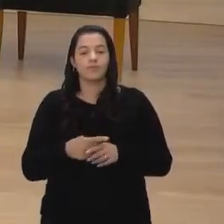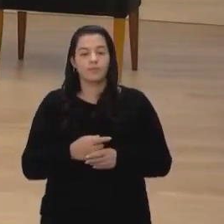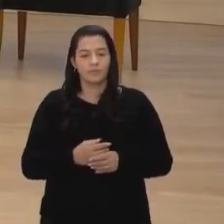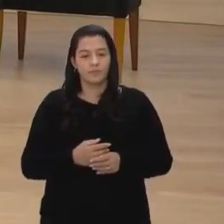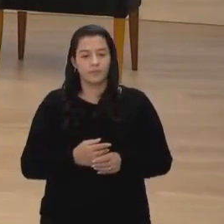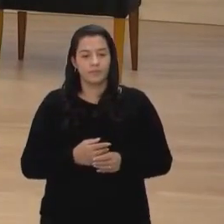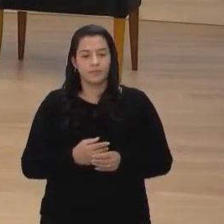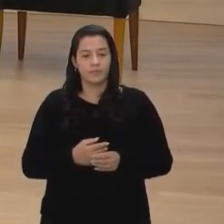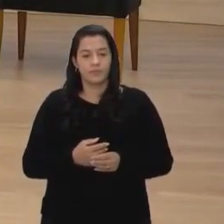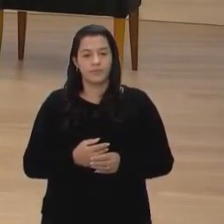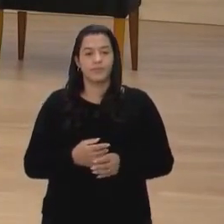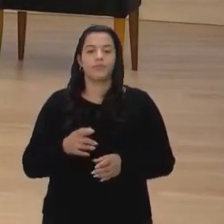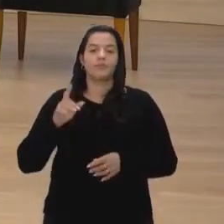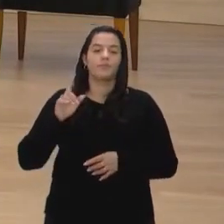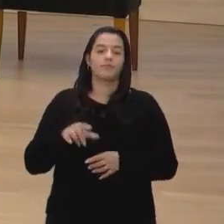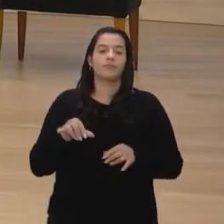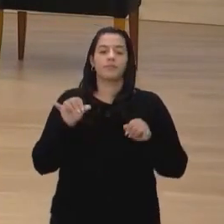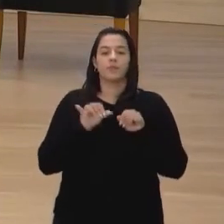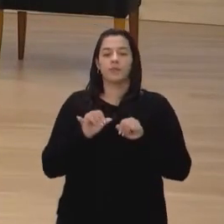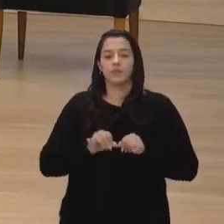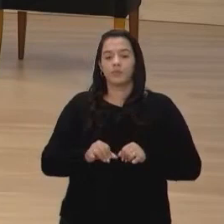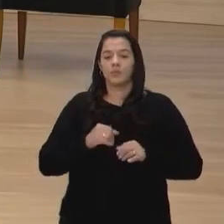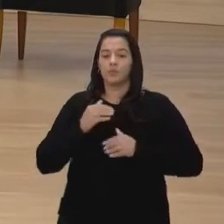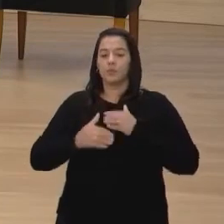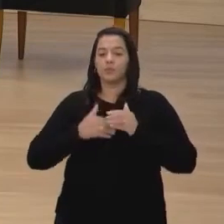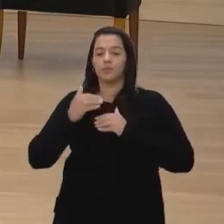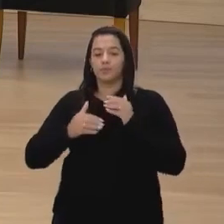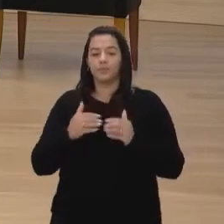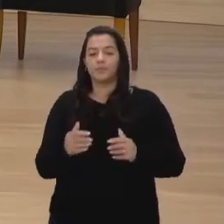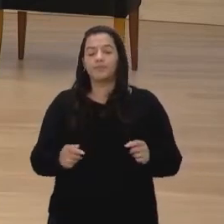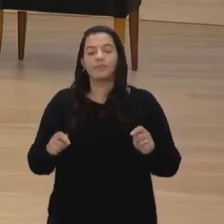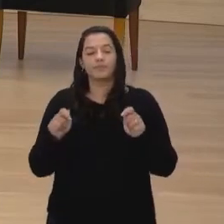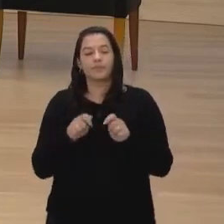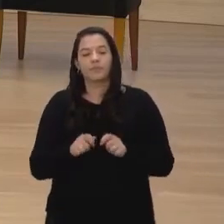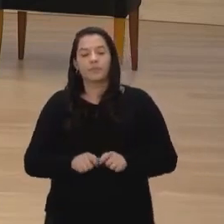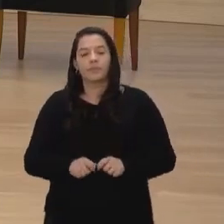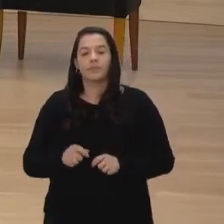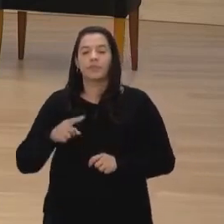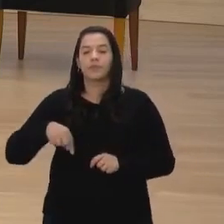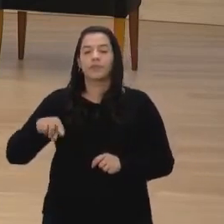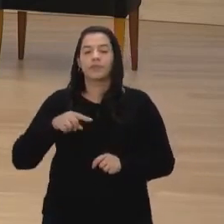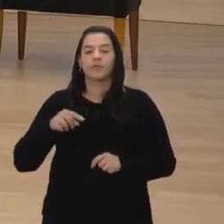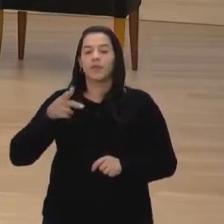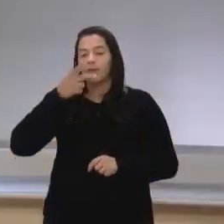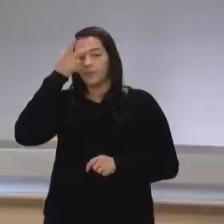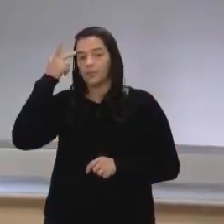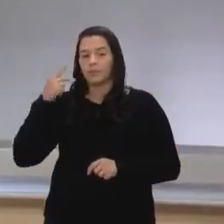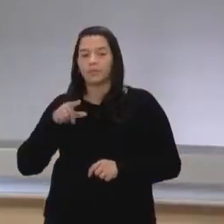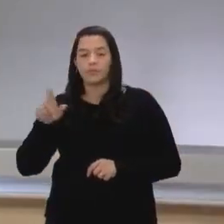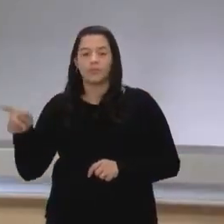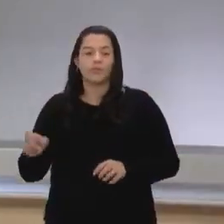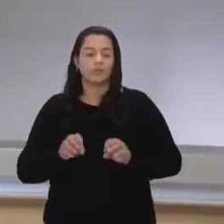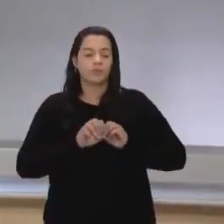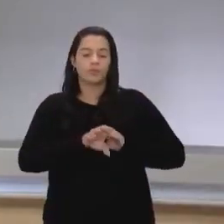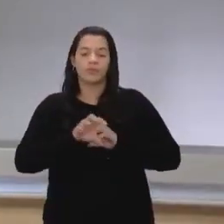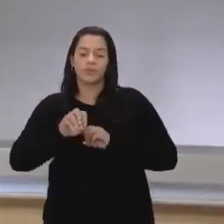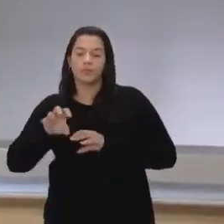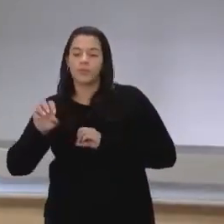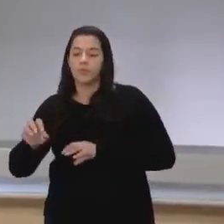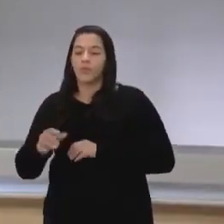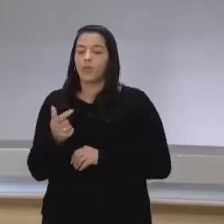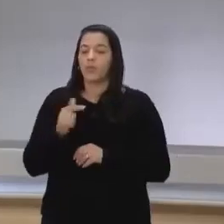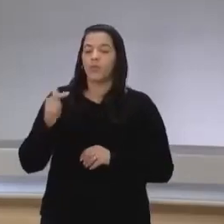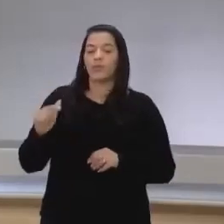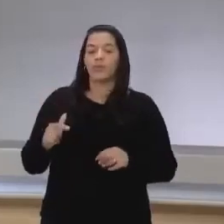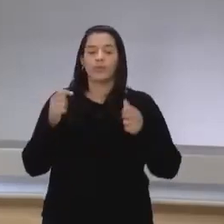falar assim, foi uma forma didática de se... Foi uma imposição puramente didática. Não